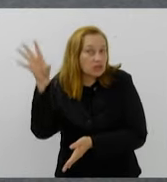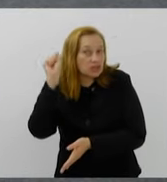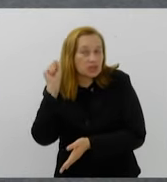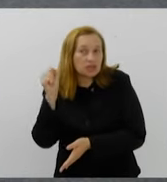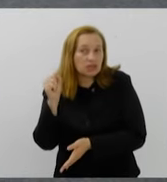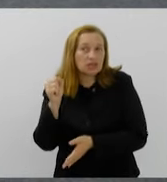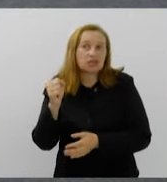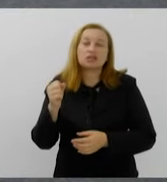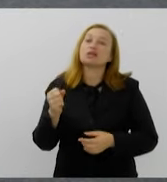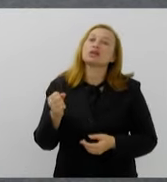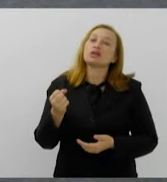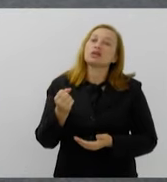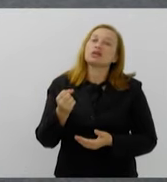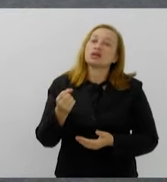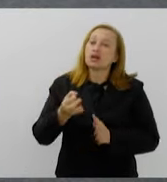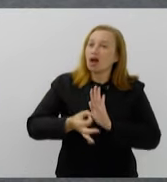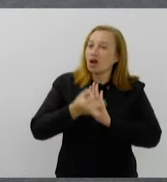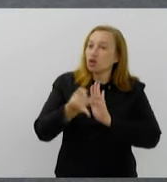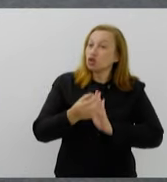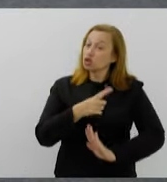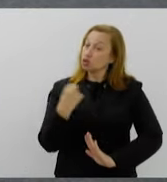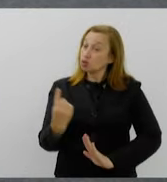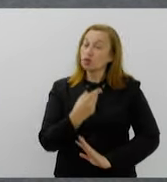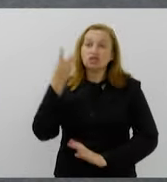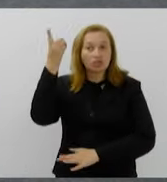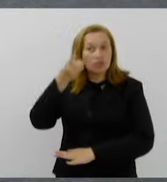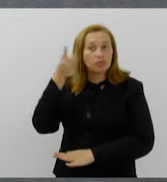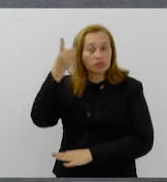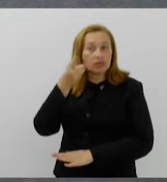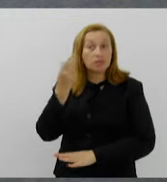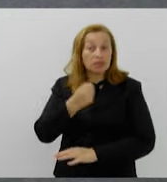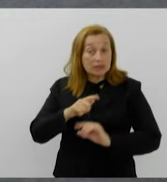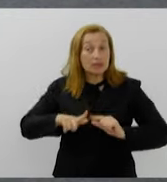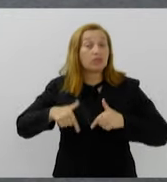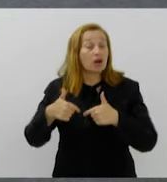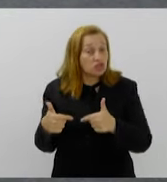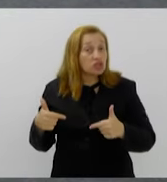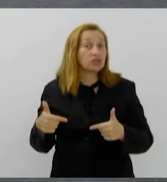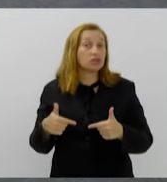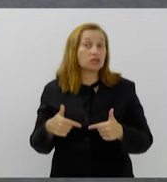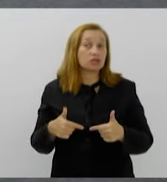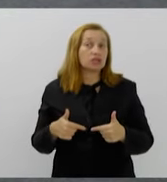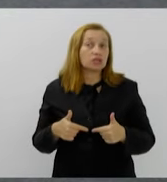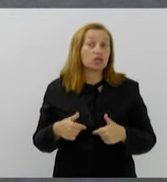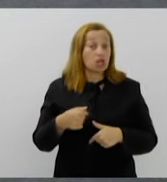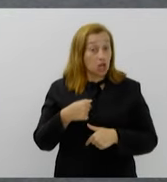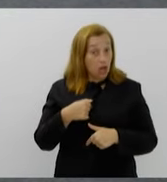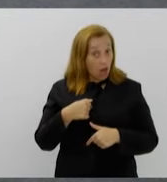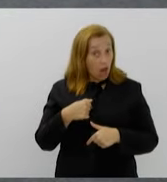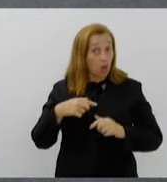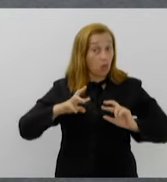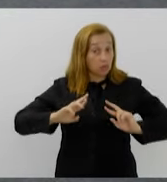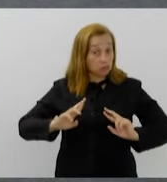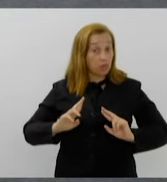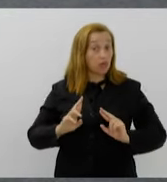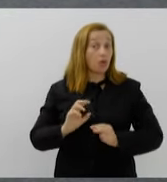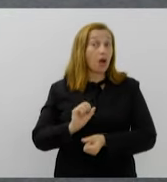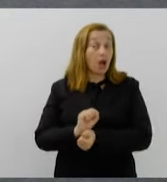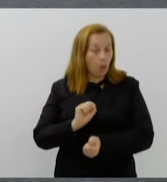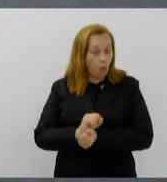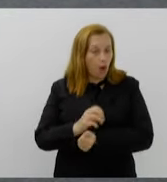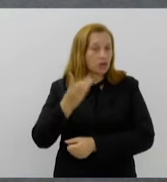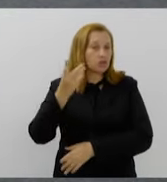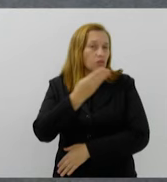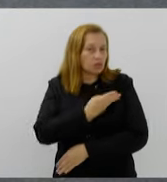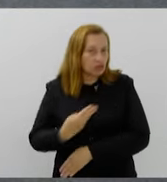deputados estaduais precisamos tomar uma previdência e eu eso que oor do Estado do Rio